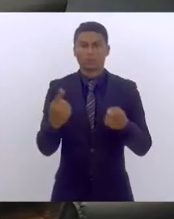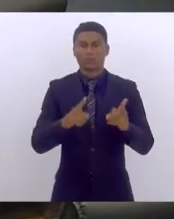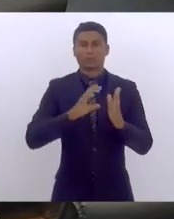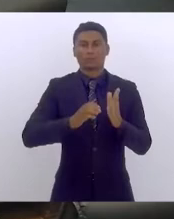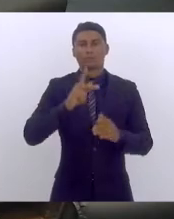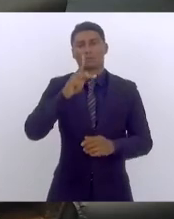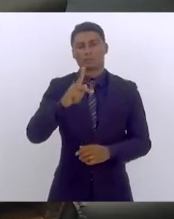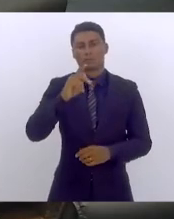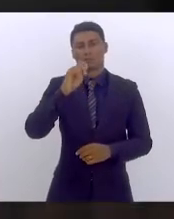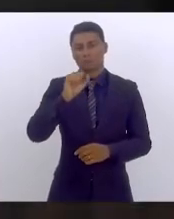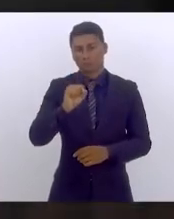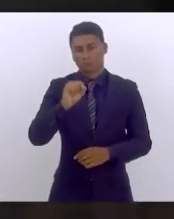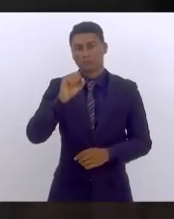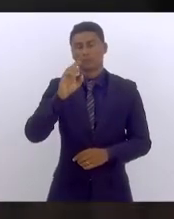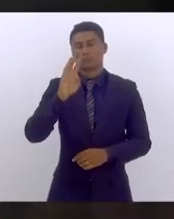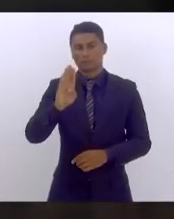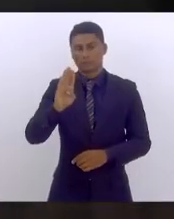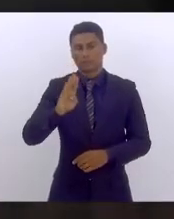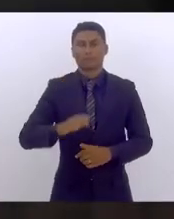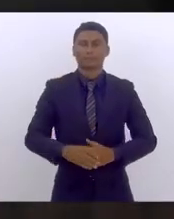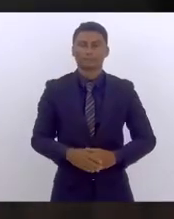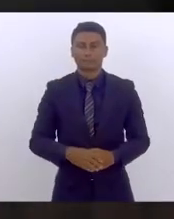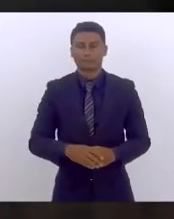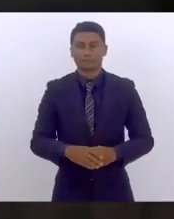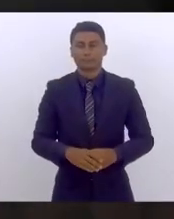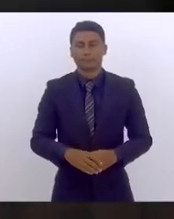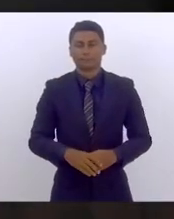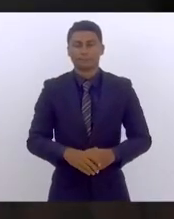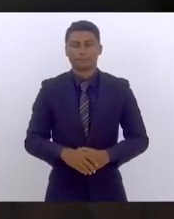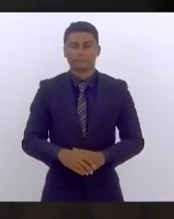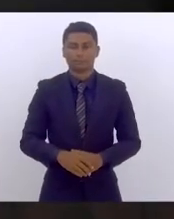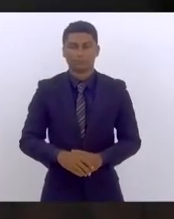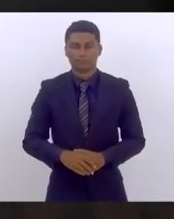PSB. Voto contrário da bancada do PSB.